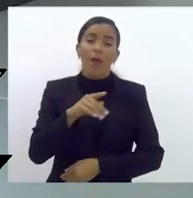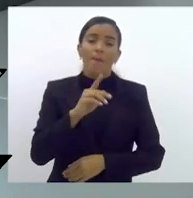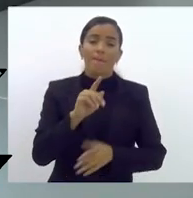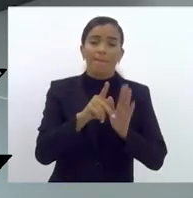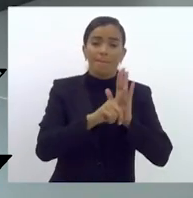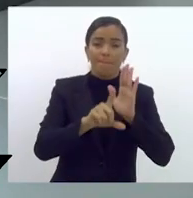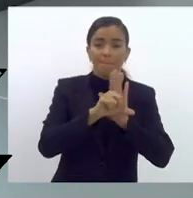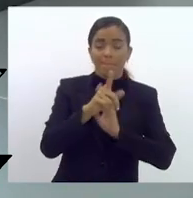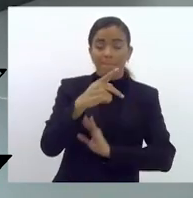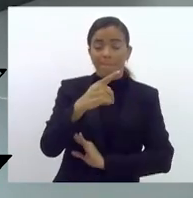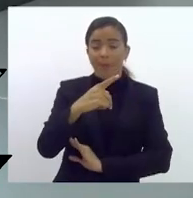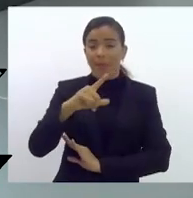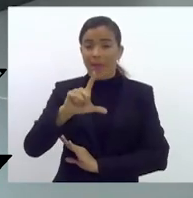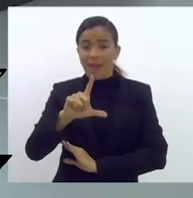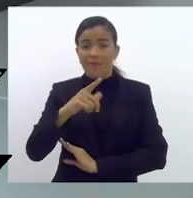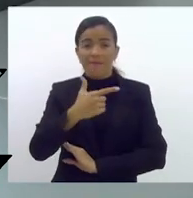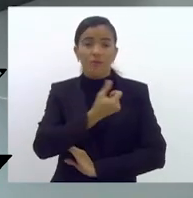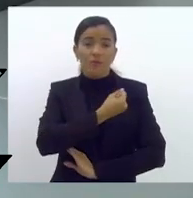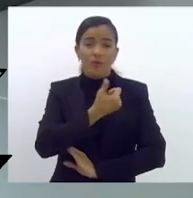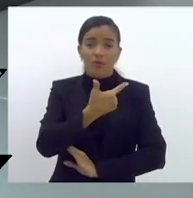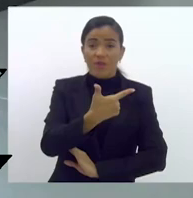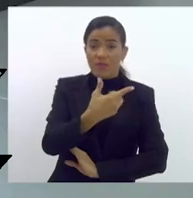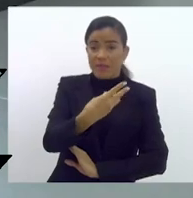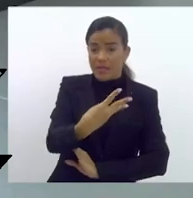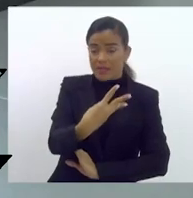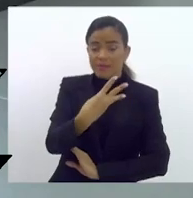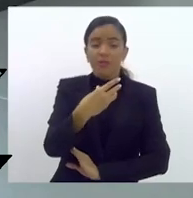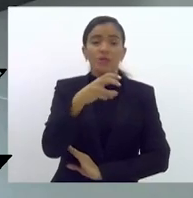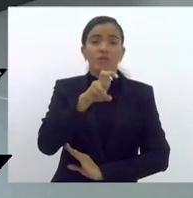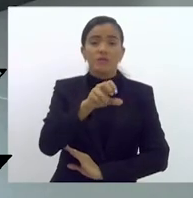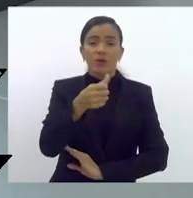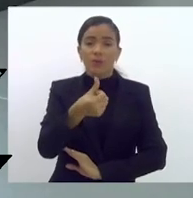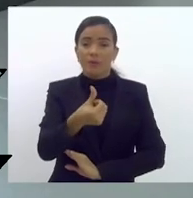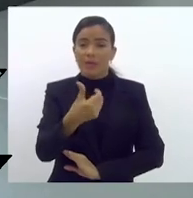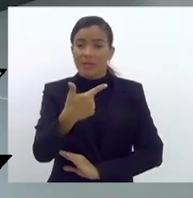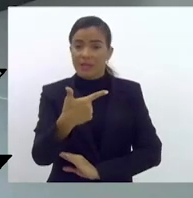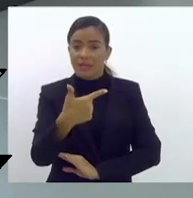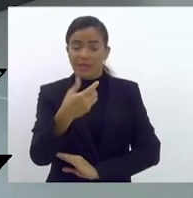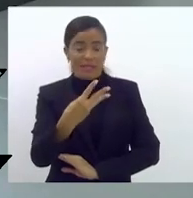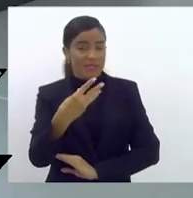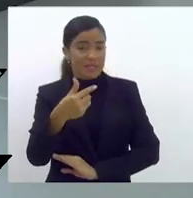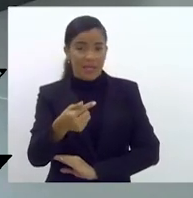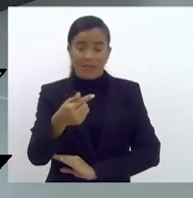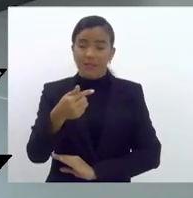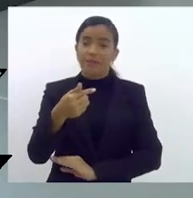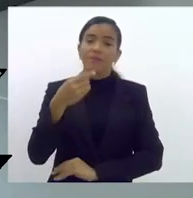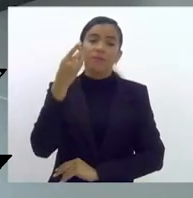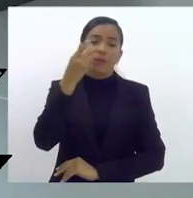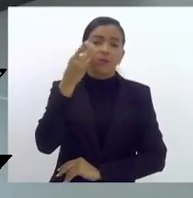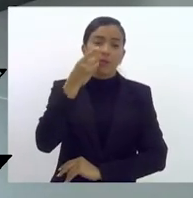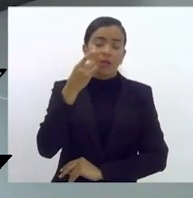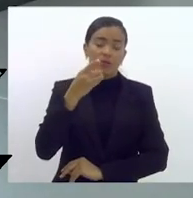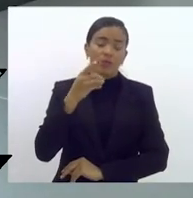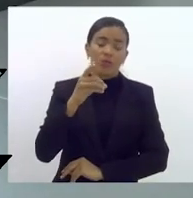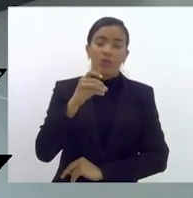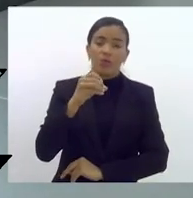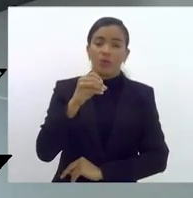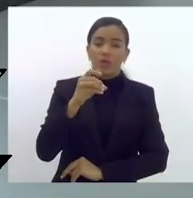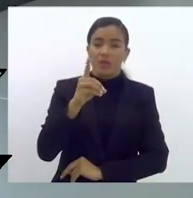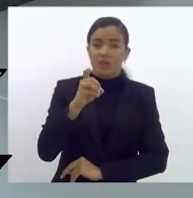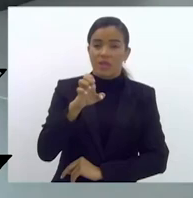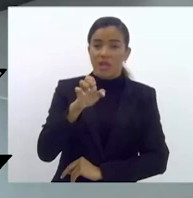PL 23 da pauta é o 563722 autoria do deputado Doutor deodalto que classifica